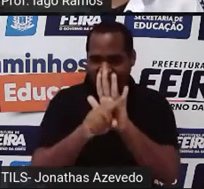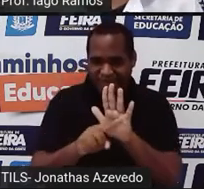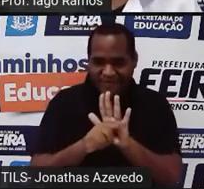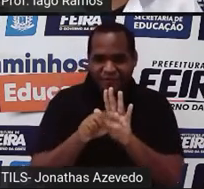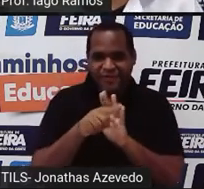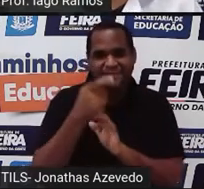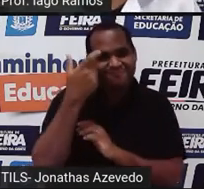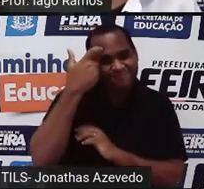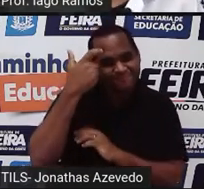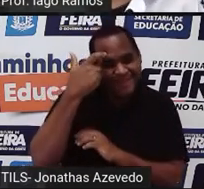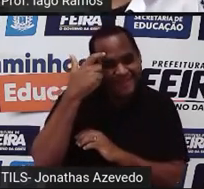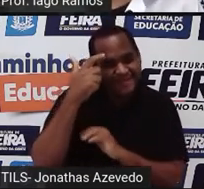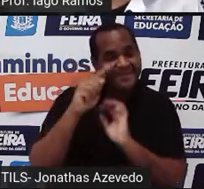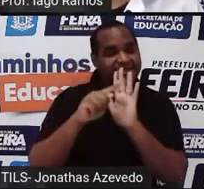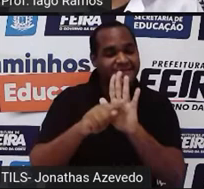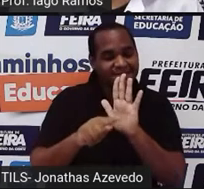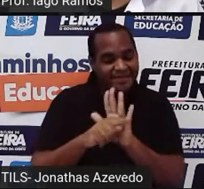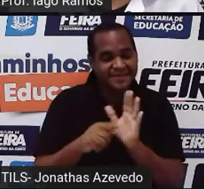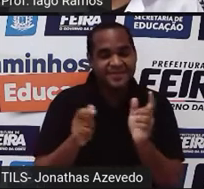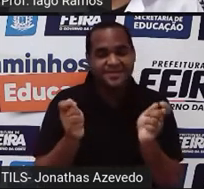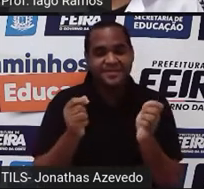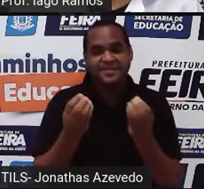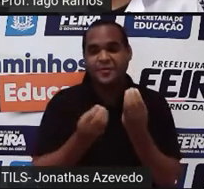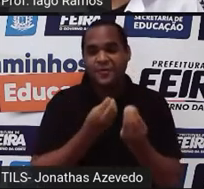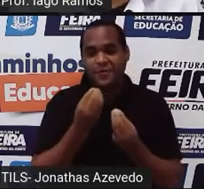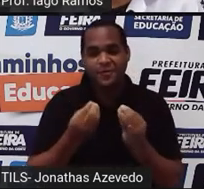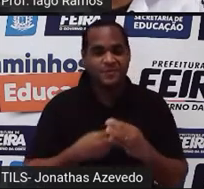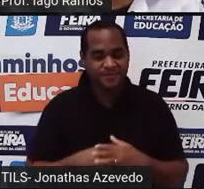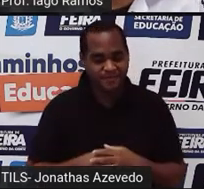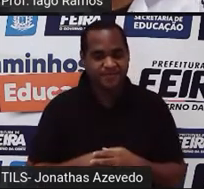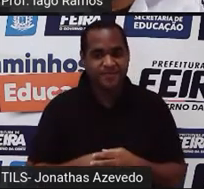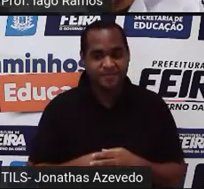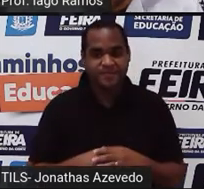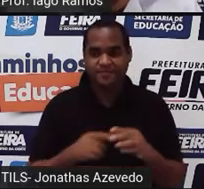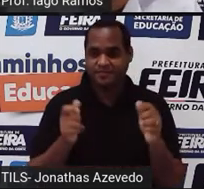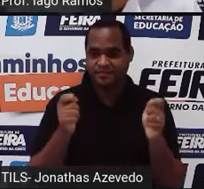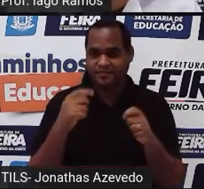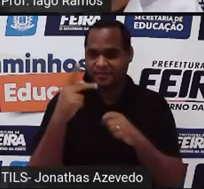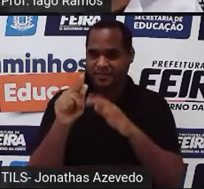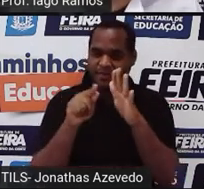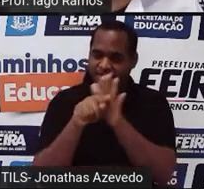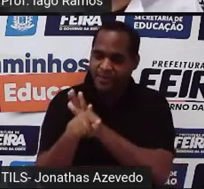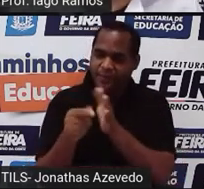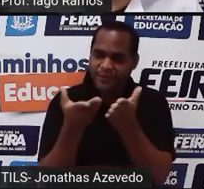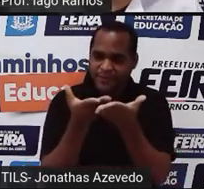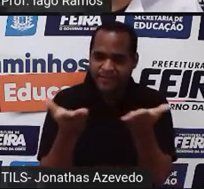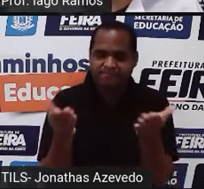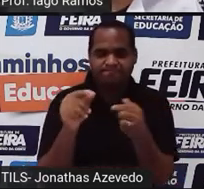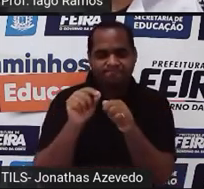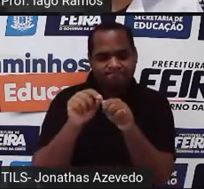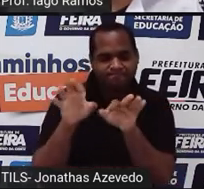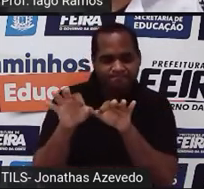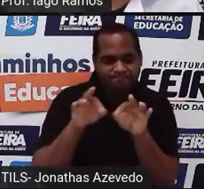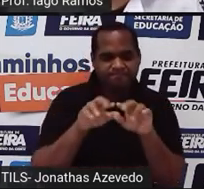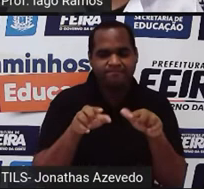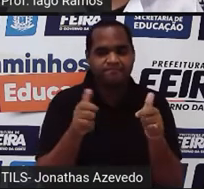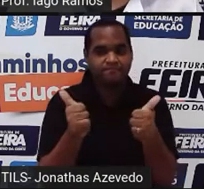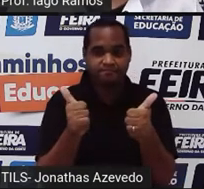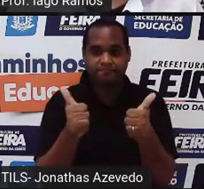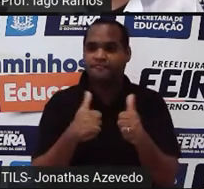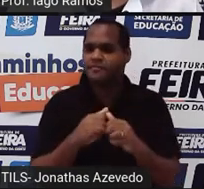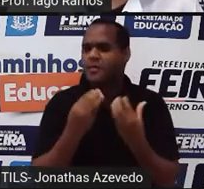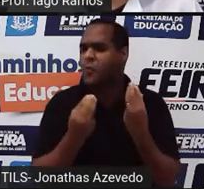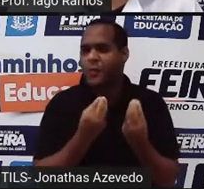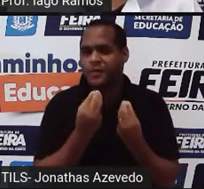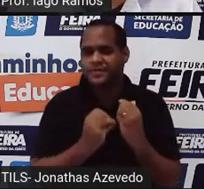é isso que eu queria dizer, vou te fazer pensar nisso daí, nessa pergunta, de maneira prática, tá bom? Como